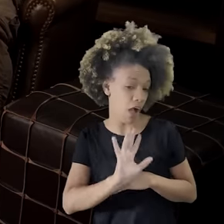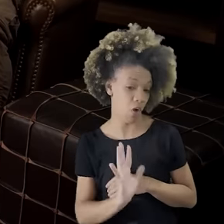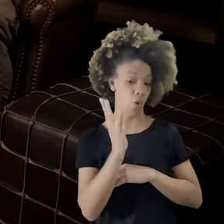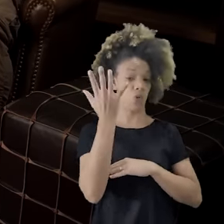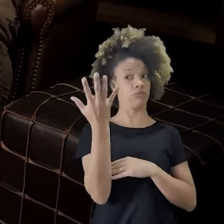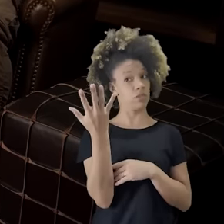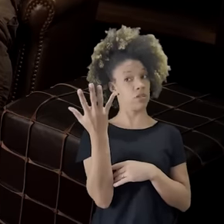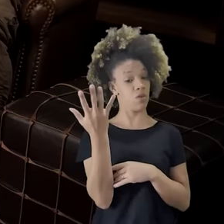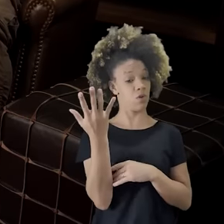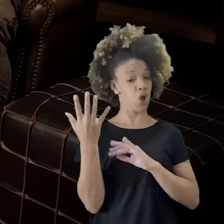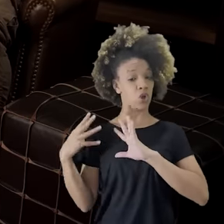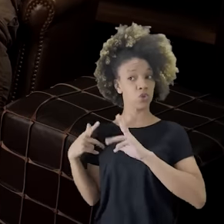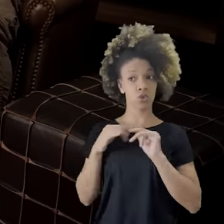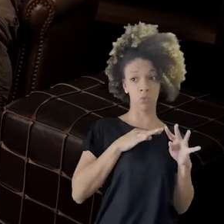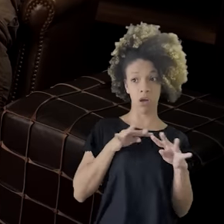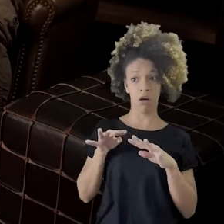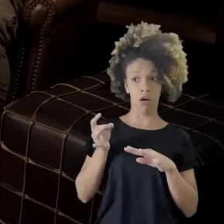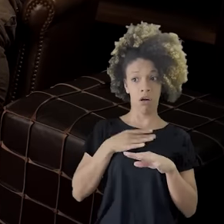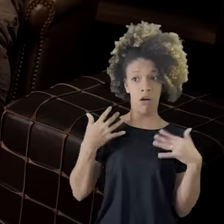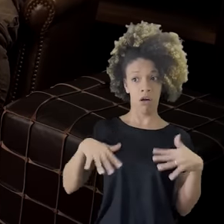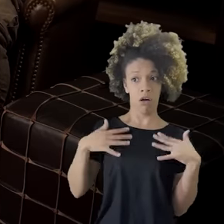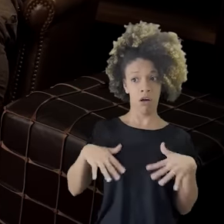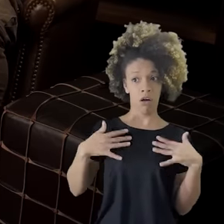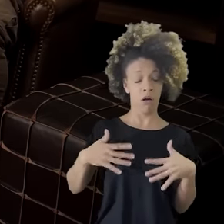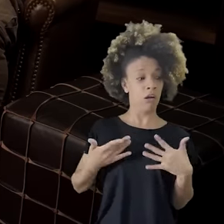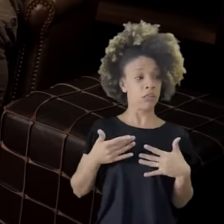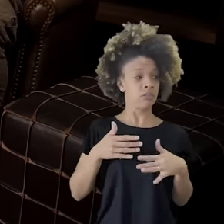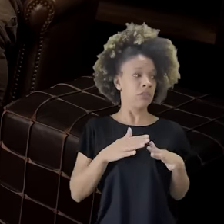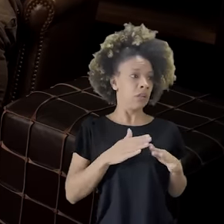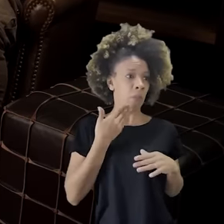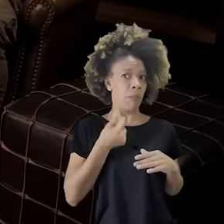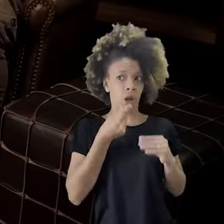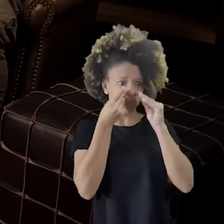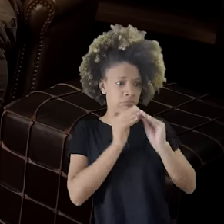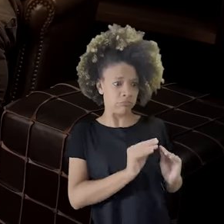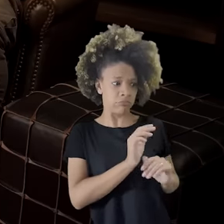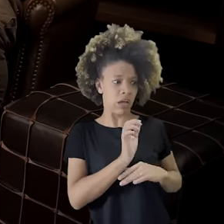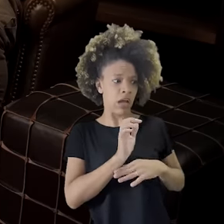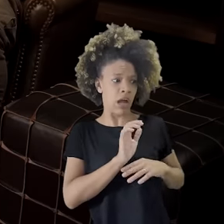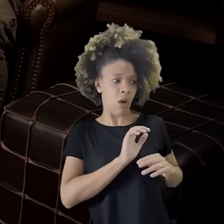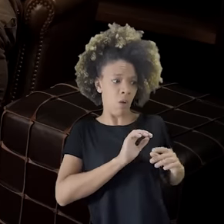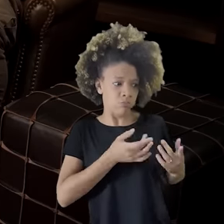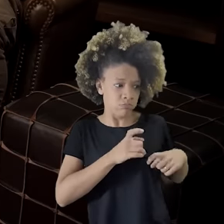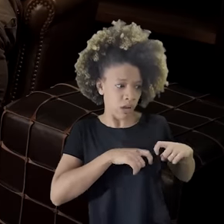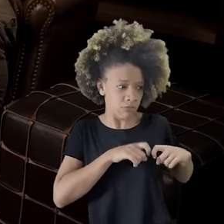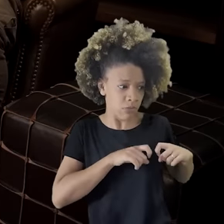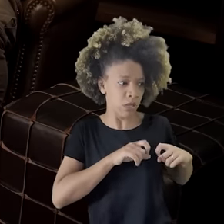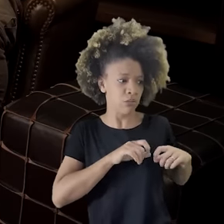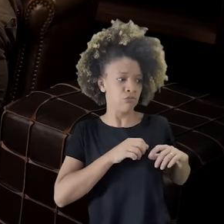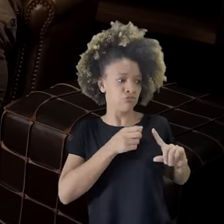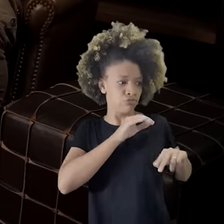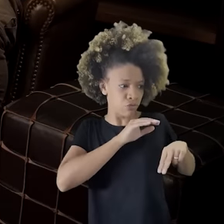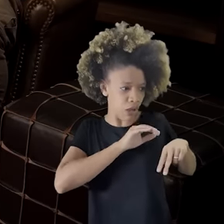aí surgiu todo mundo ficou com medo e aí as pessoas falaram cara ter uma relação homossexual pode